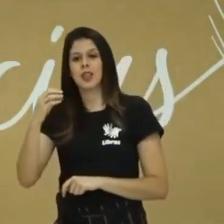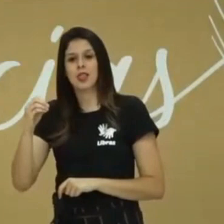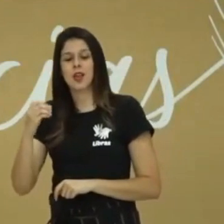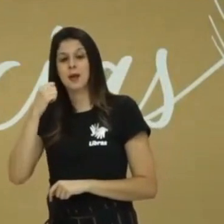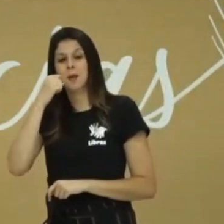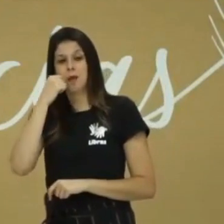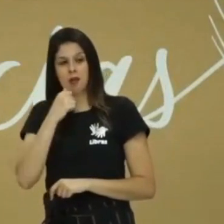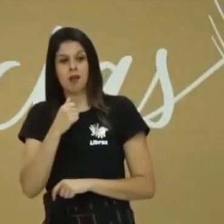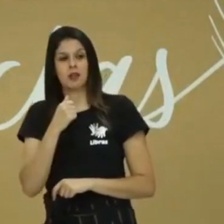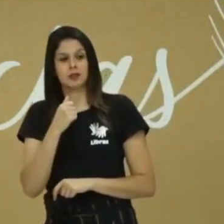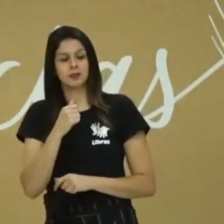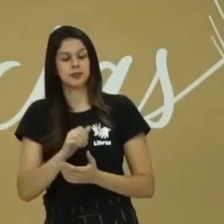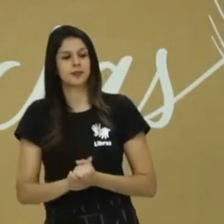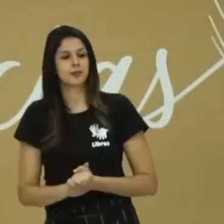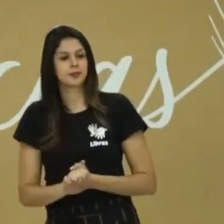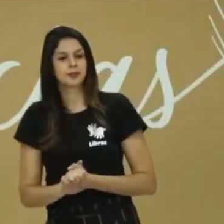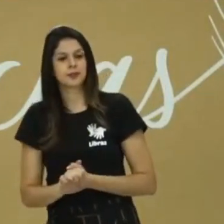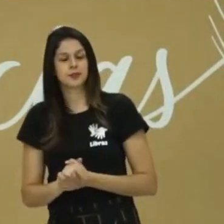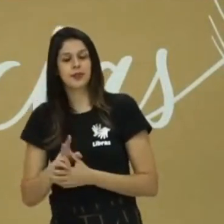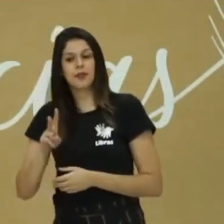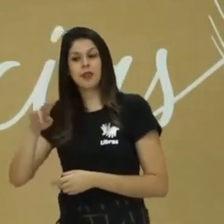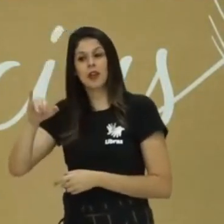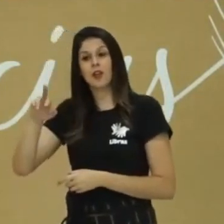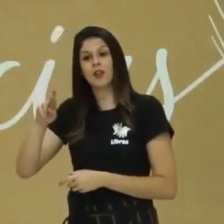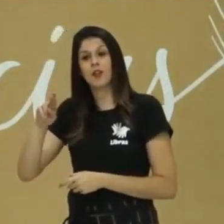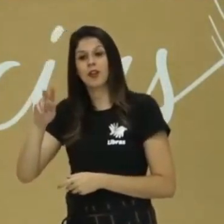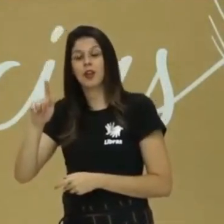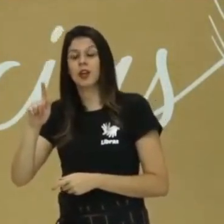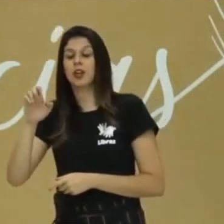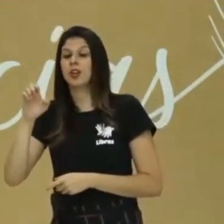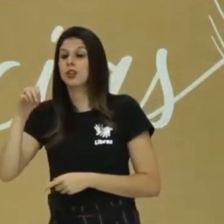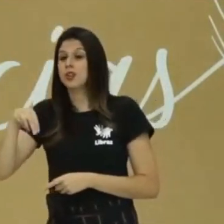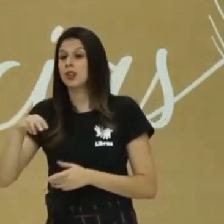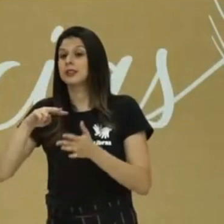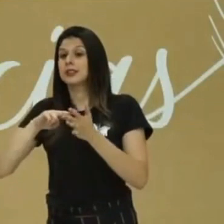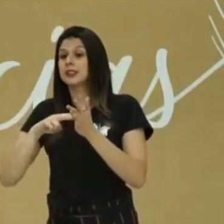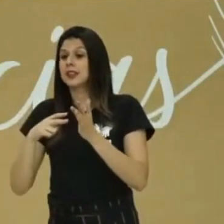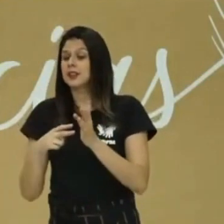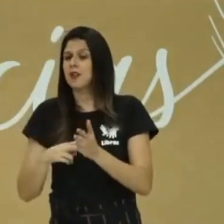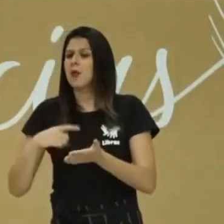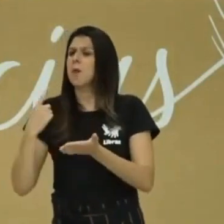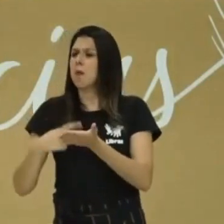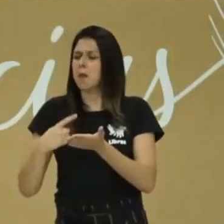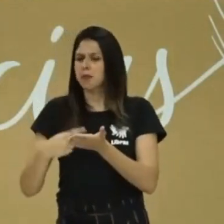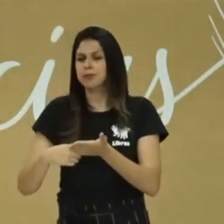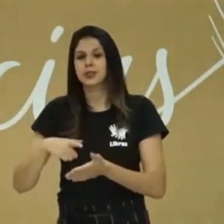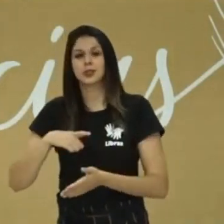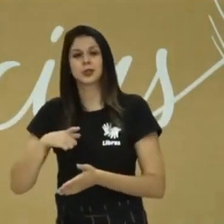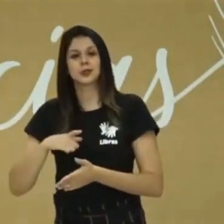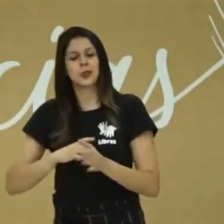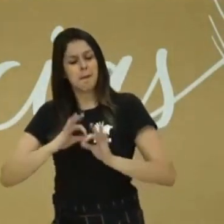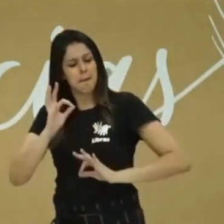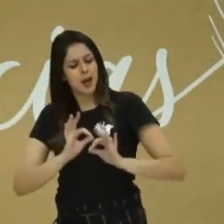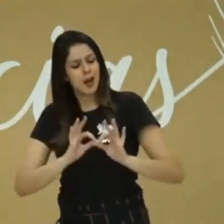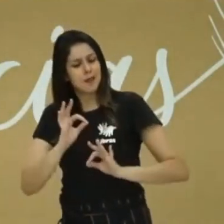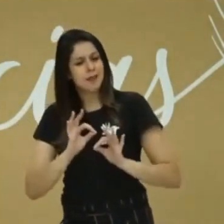havia um dez virgens O que é uma virgem é alguém que era comprometida era uma noiva que estava